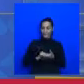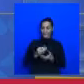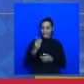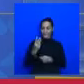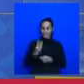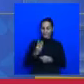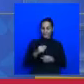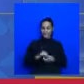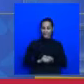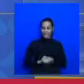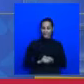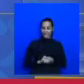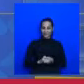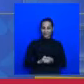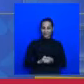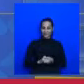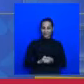3.